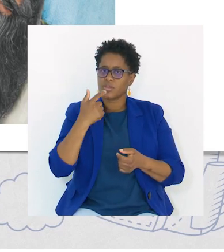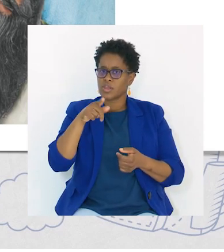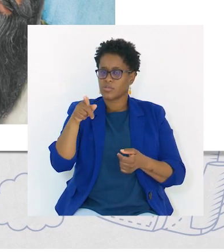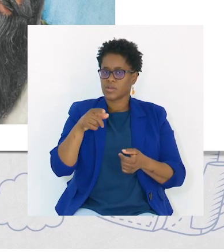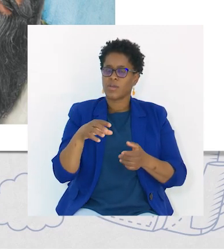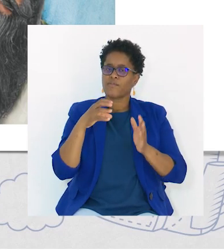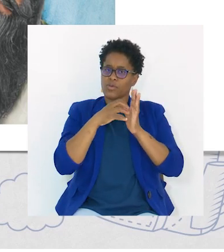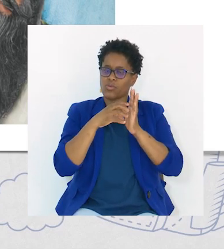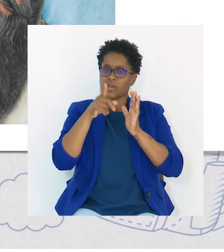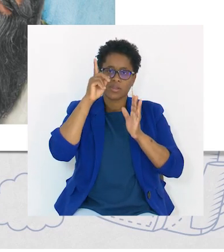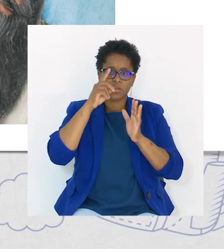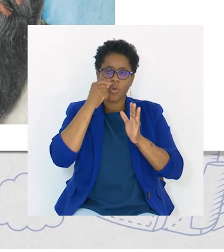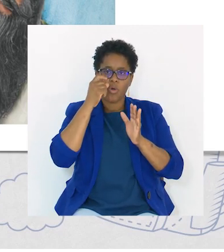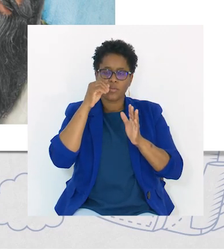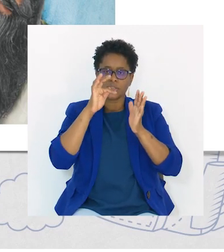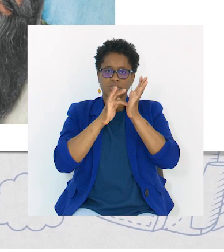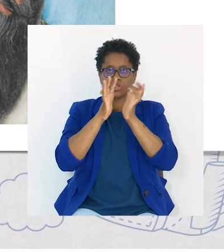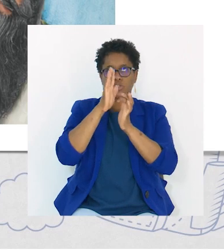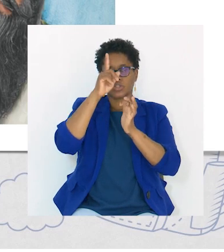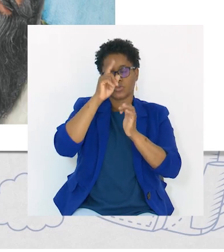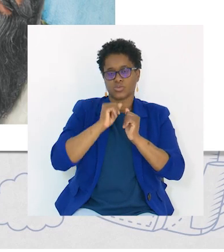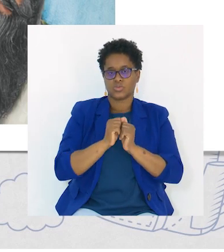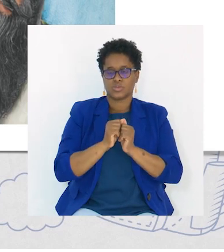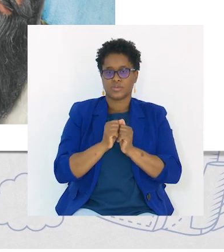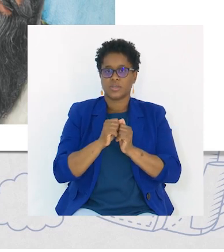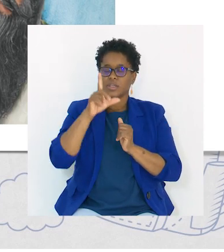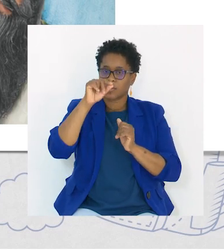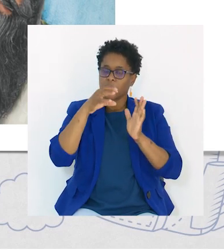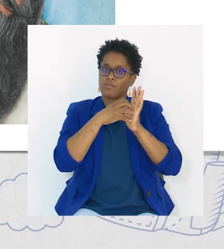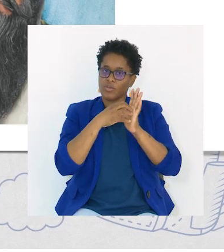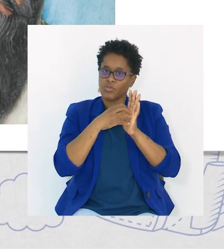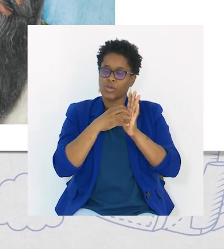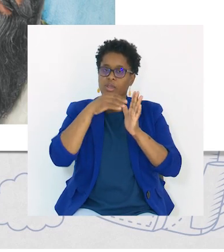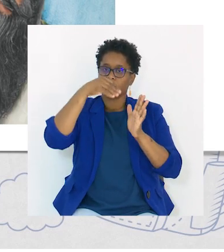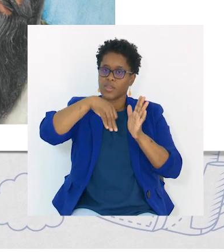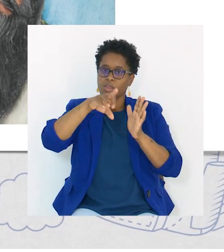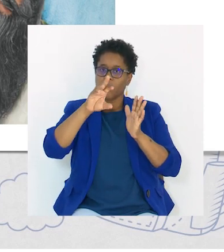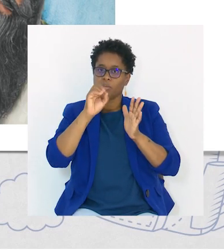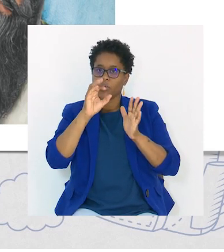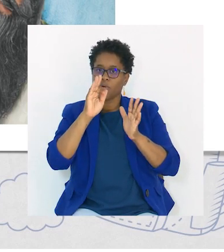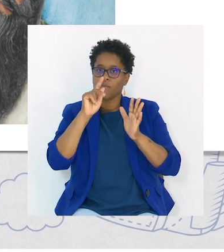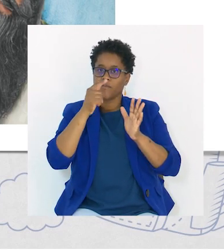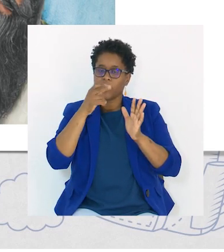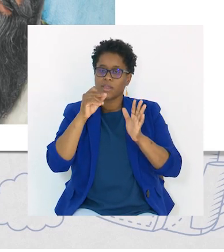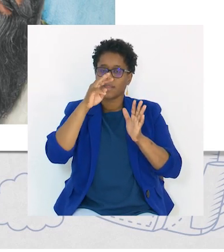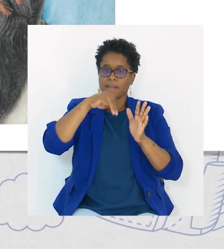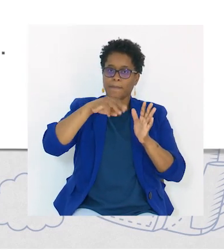ali figura de Jesus Cristo e a figura de profeta Maomé.